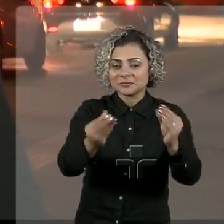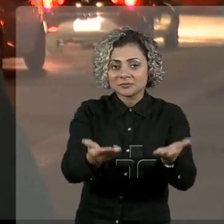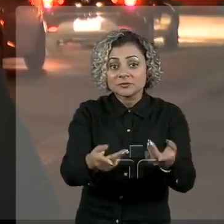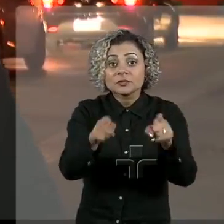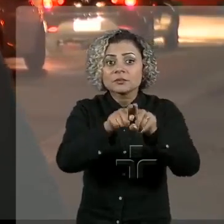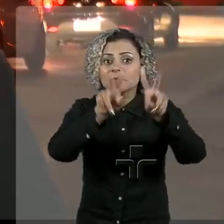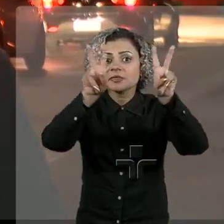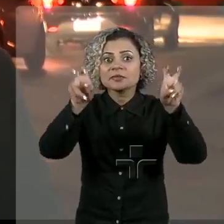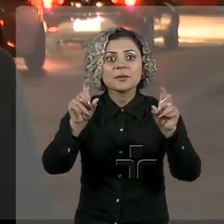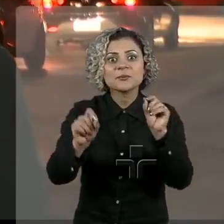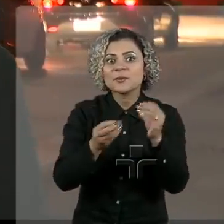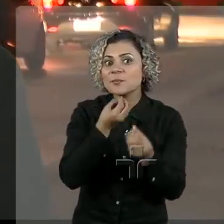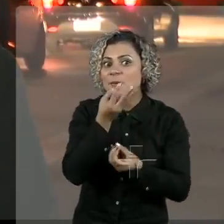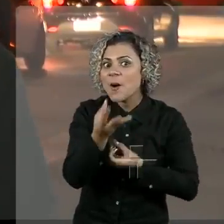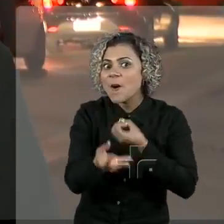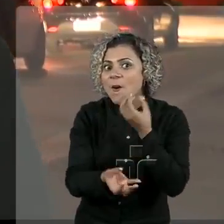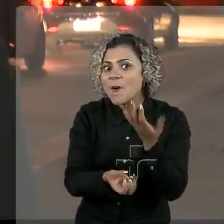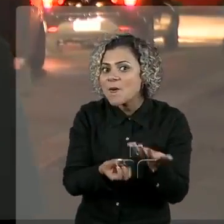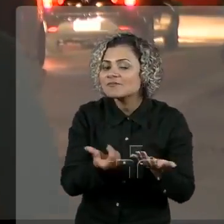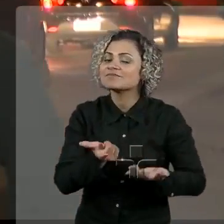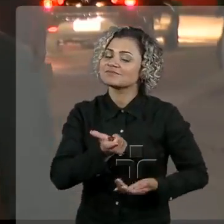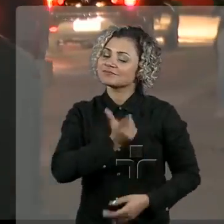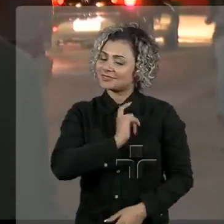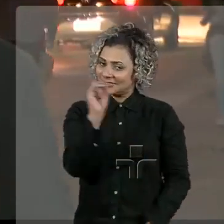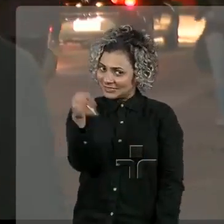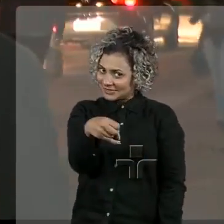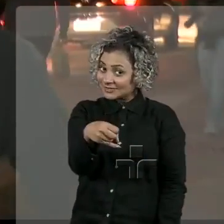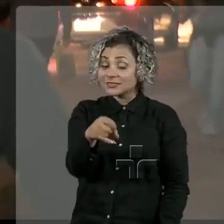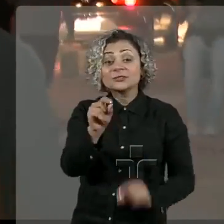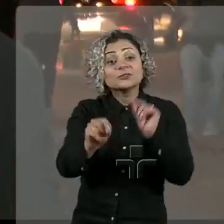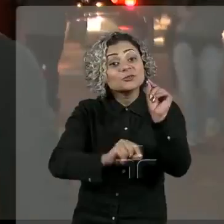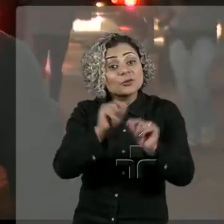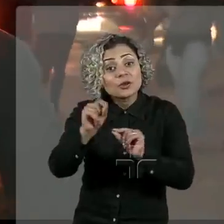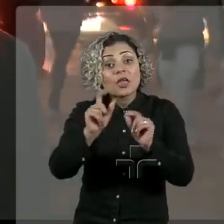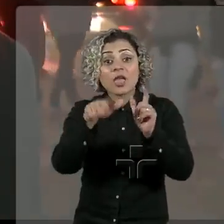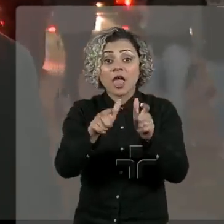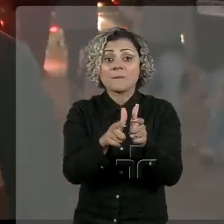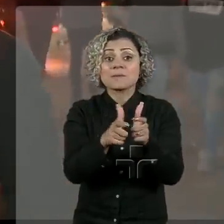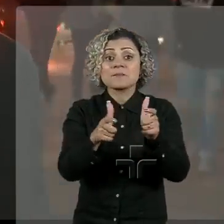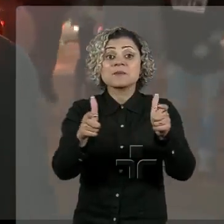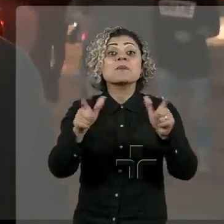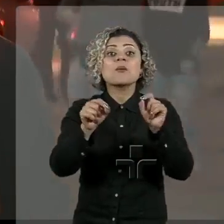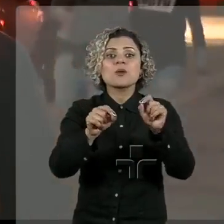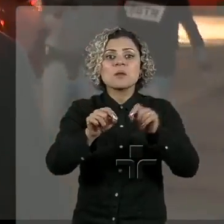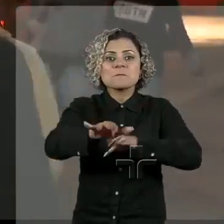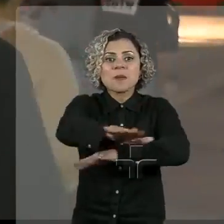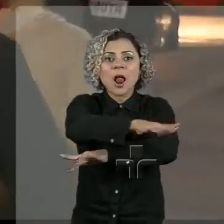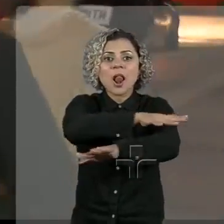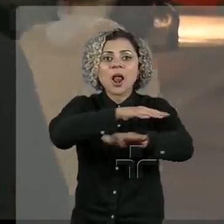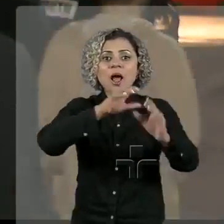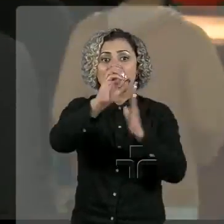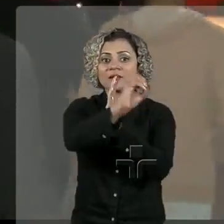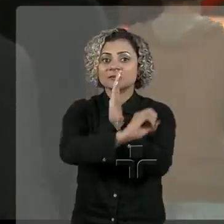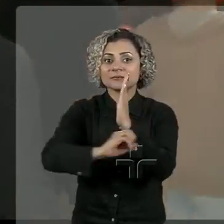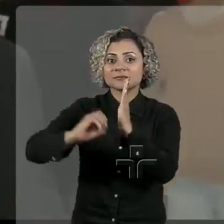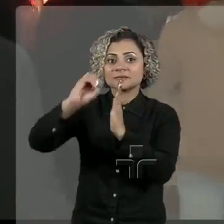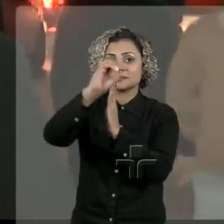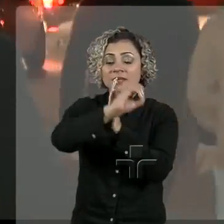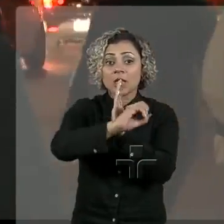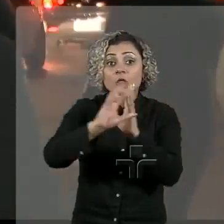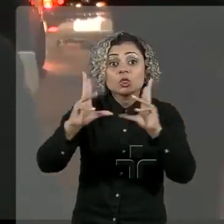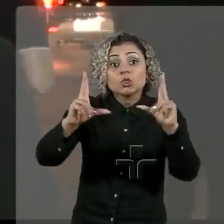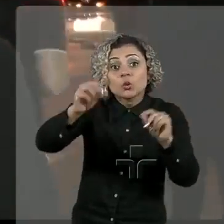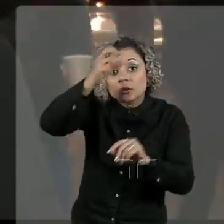de notícias boas. Tem sim. E a maior delas é a ampliação do alcance da virada. Todas as